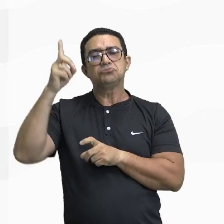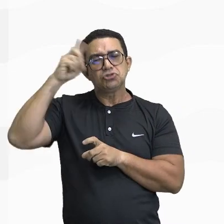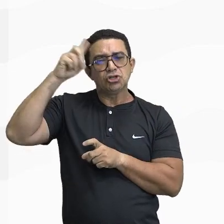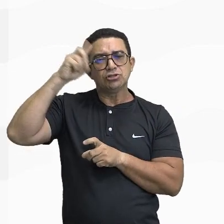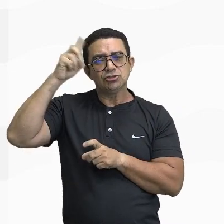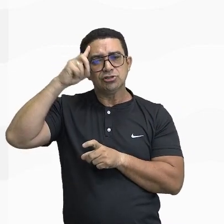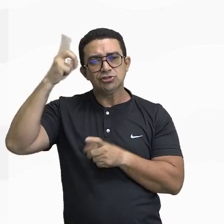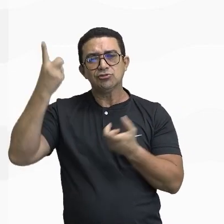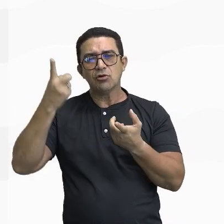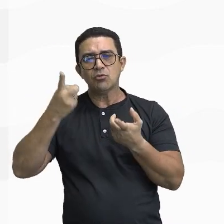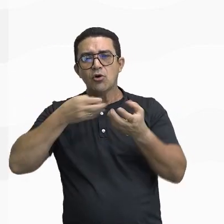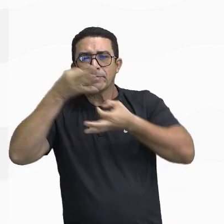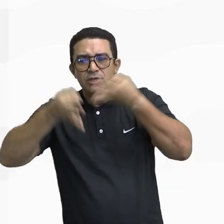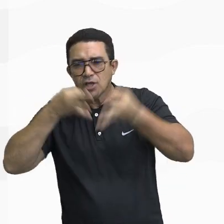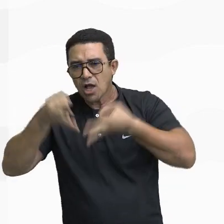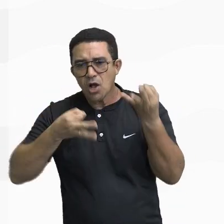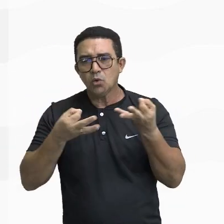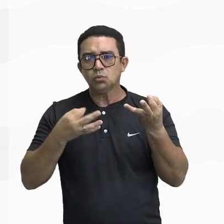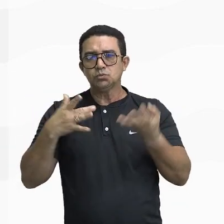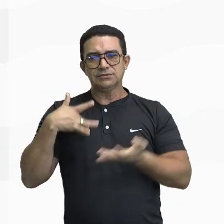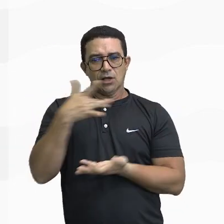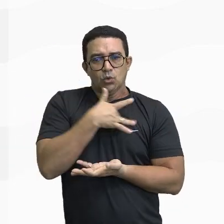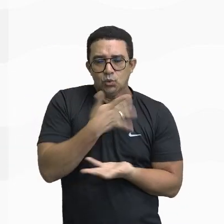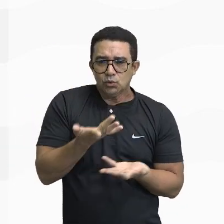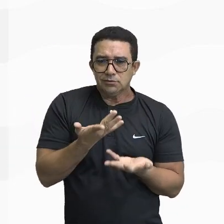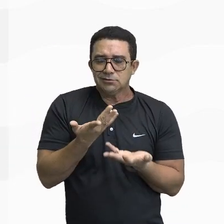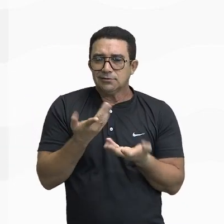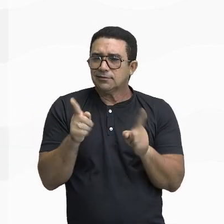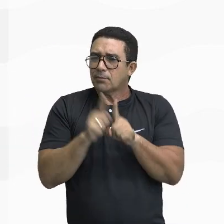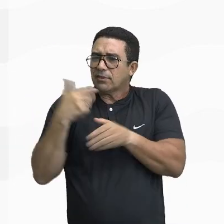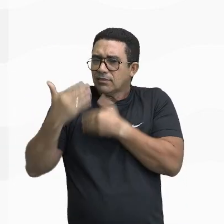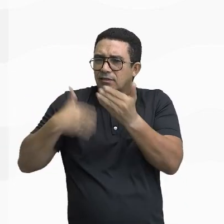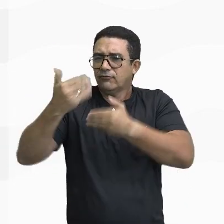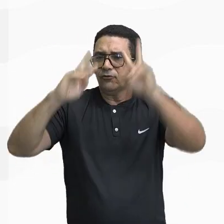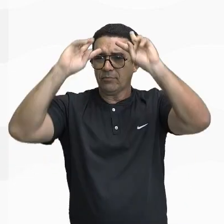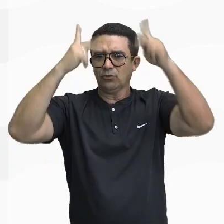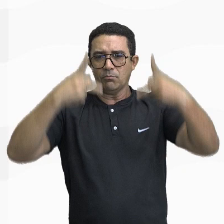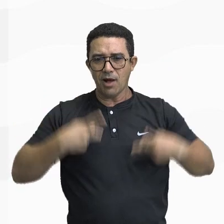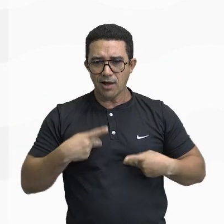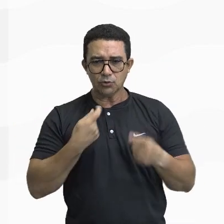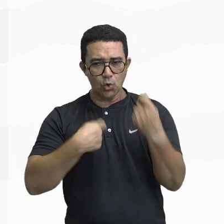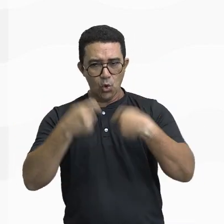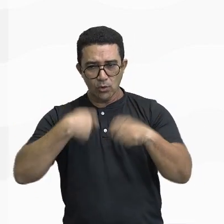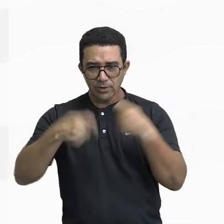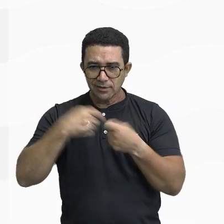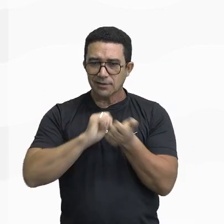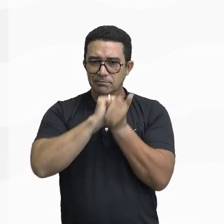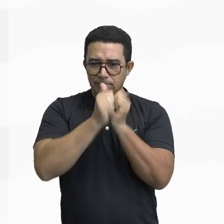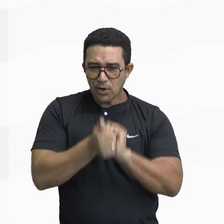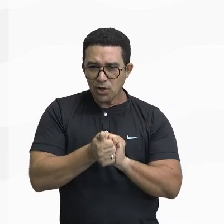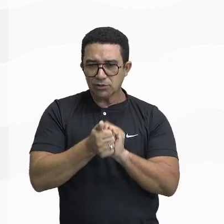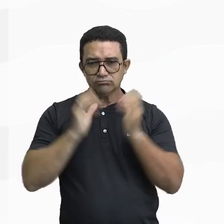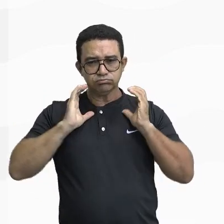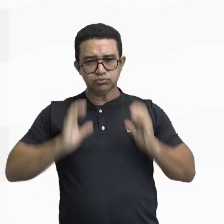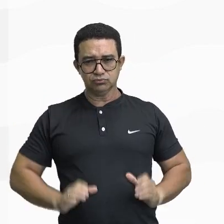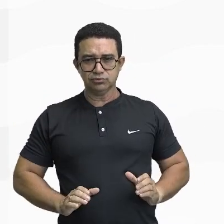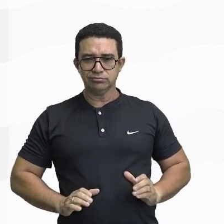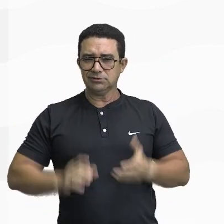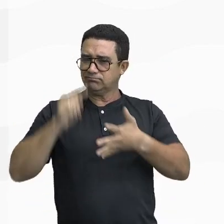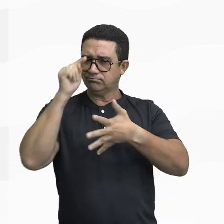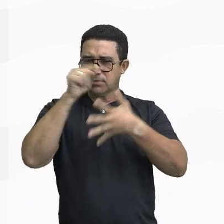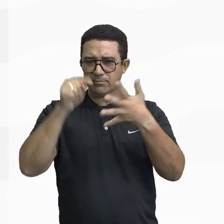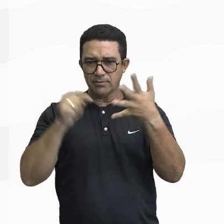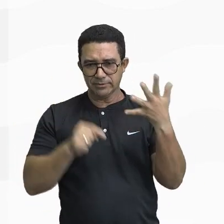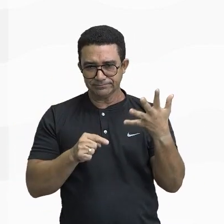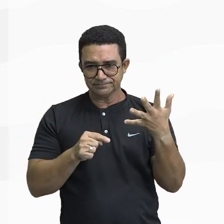de pesquisas de opinião, saúde e desenvolvimento humano, economia, esporte, cidadania e etc.